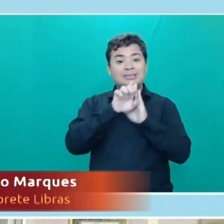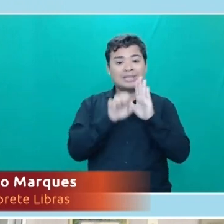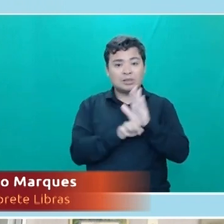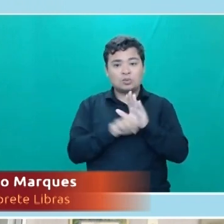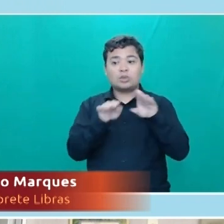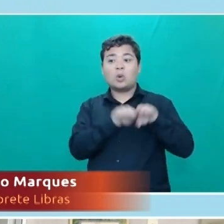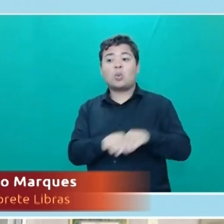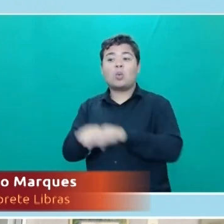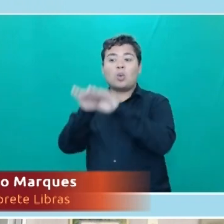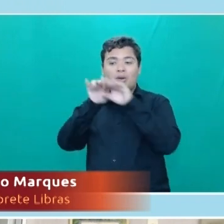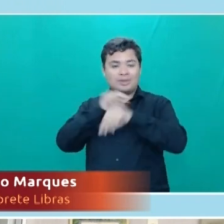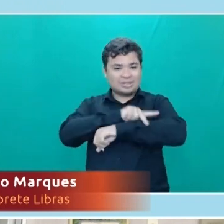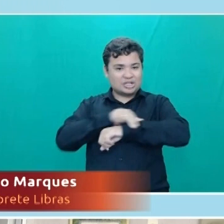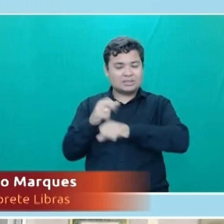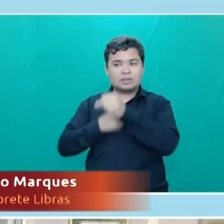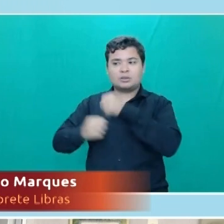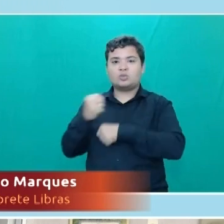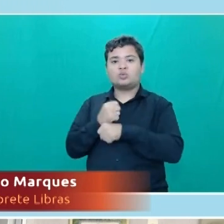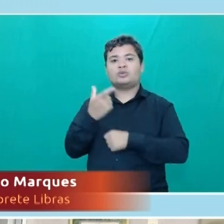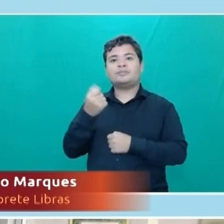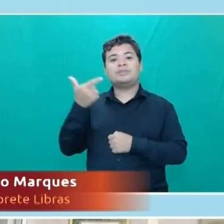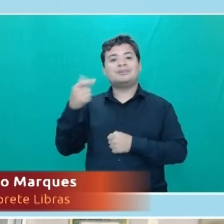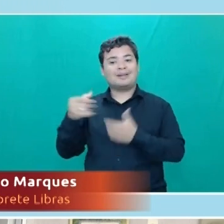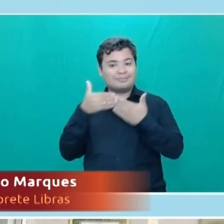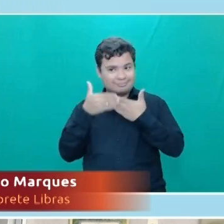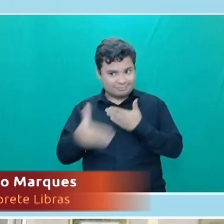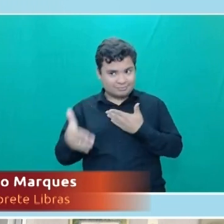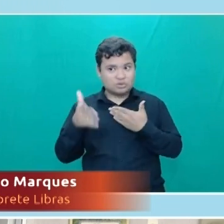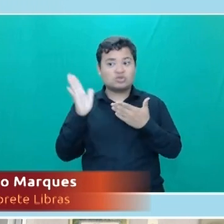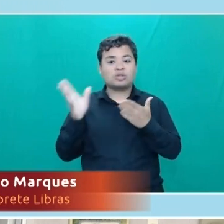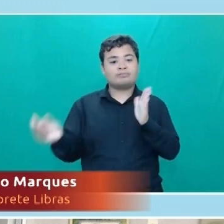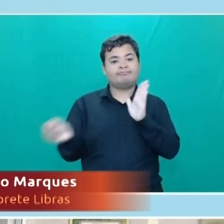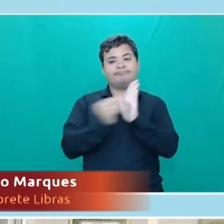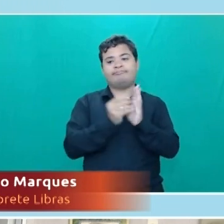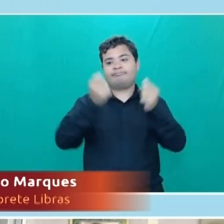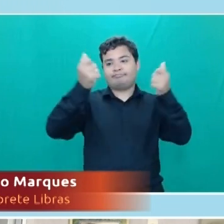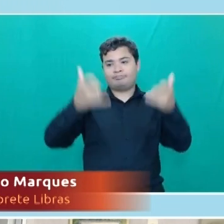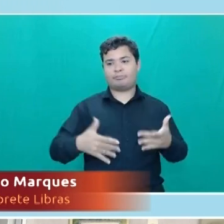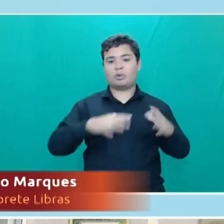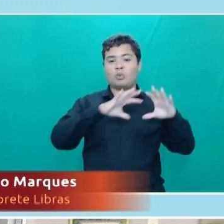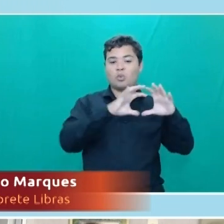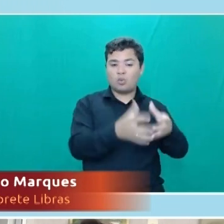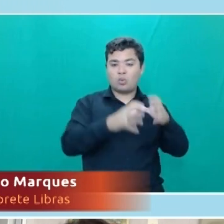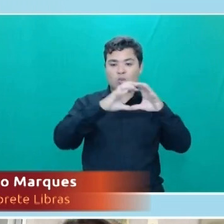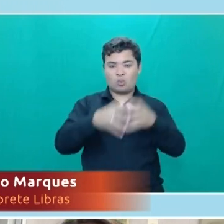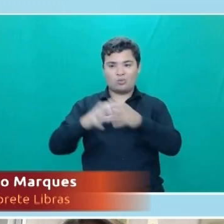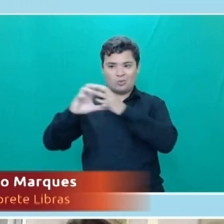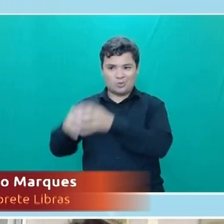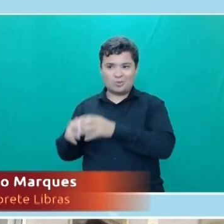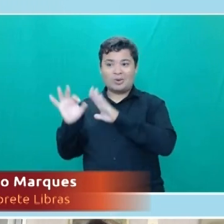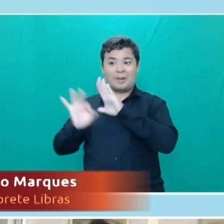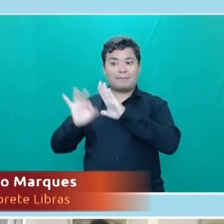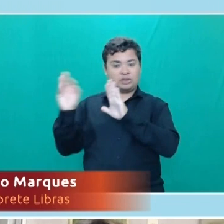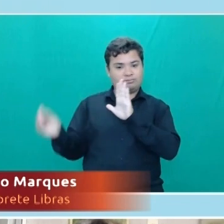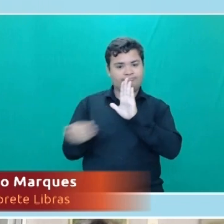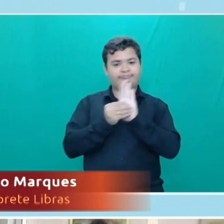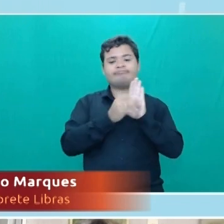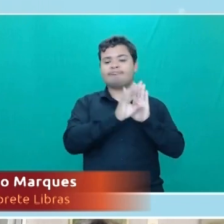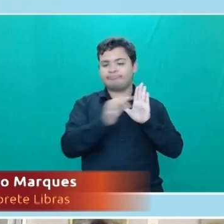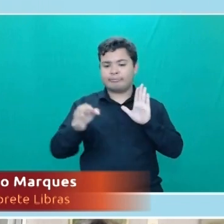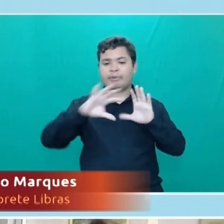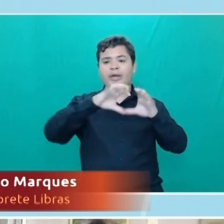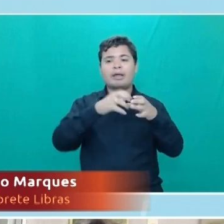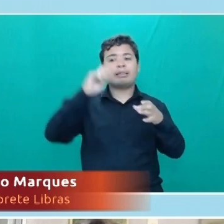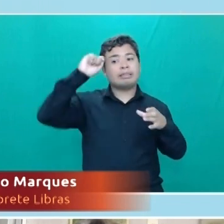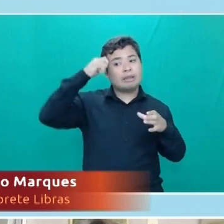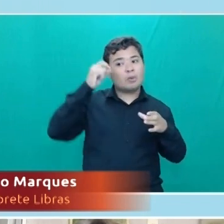desde 2010, explicando quais são os grupos considerados pelo IBGE que compõem a população negra, que são os